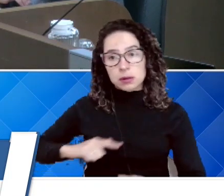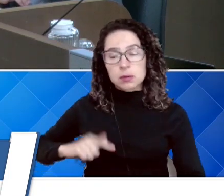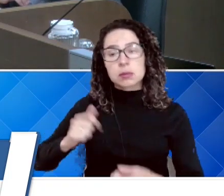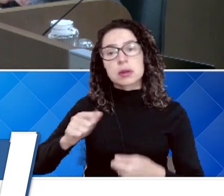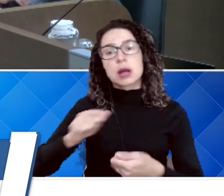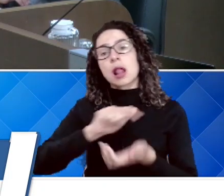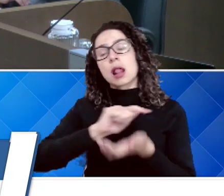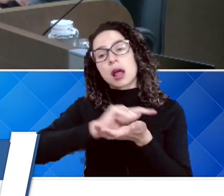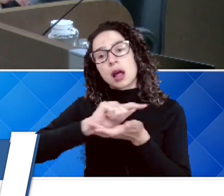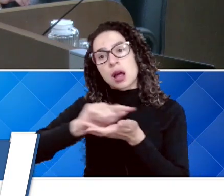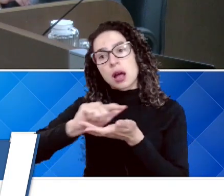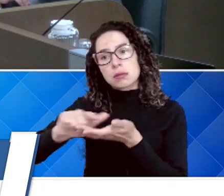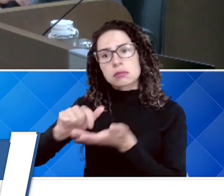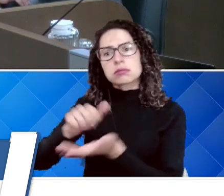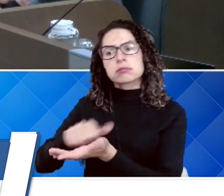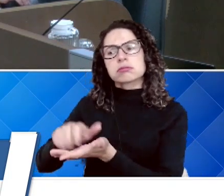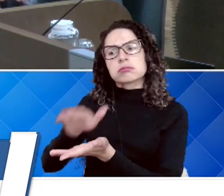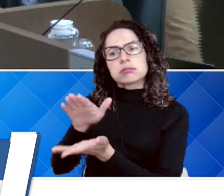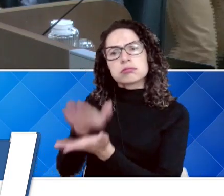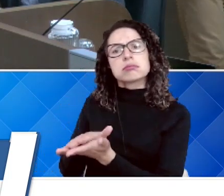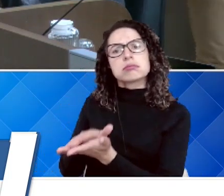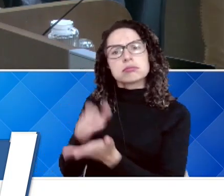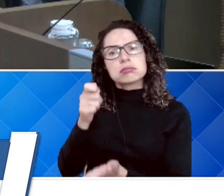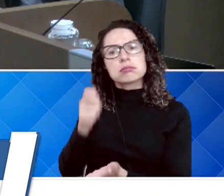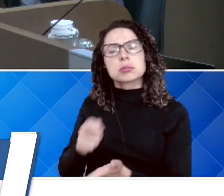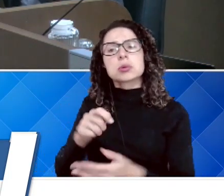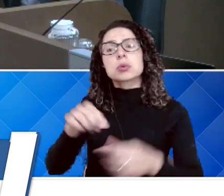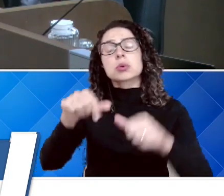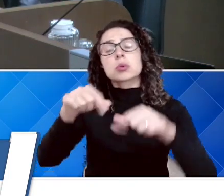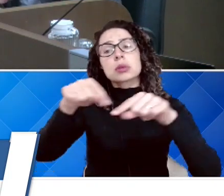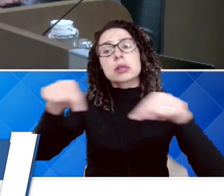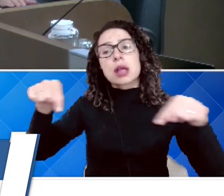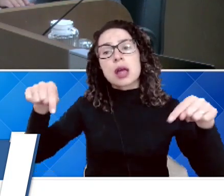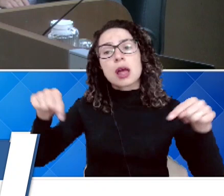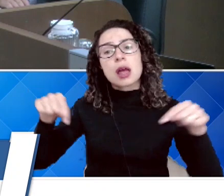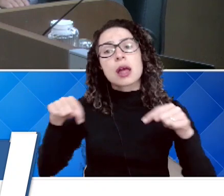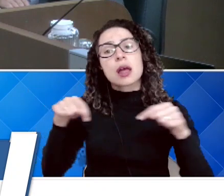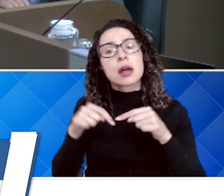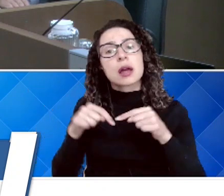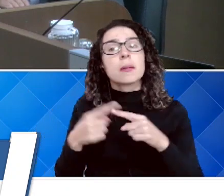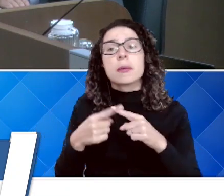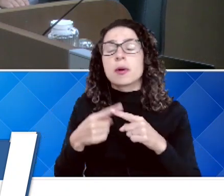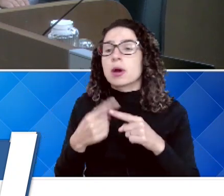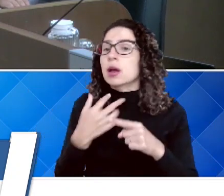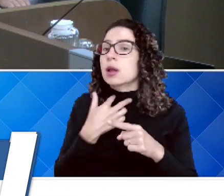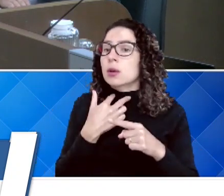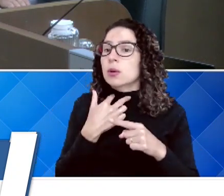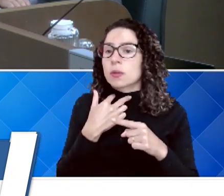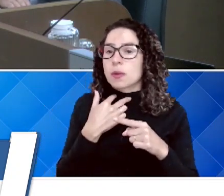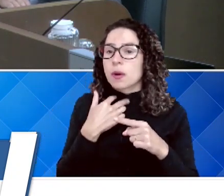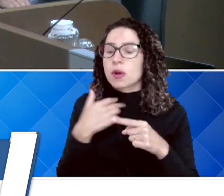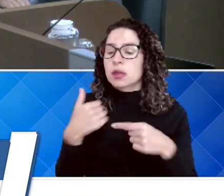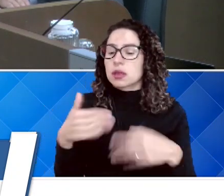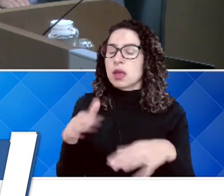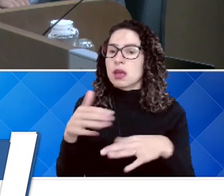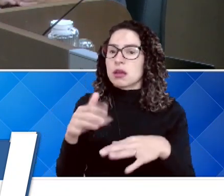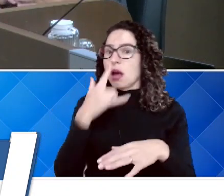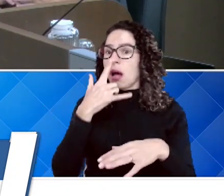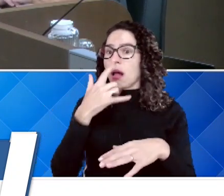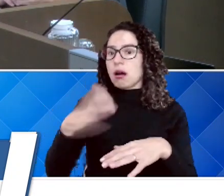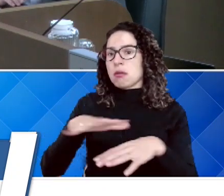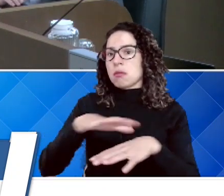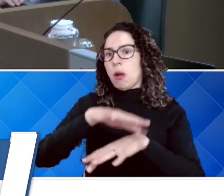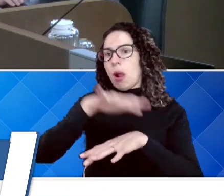e notificar o proprietário do terreno, porque o proprietário do terreno não pode deixar chegar também numa situação